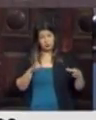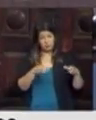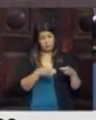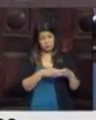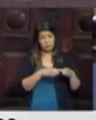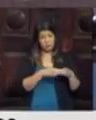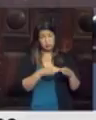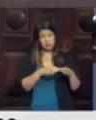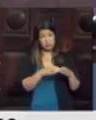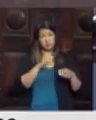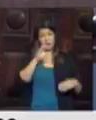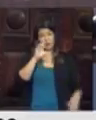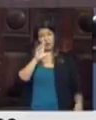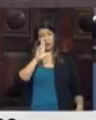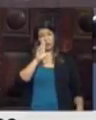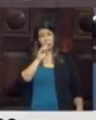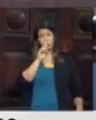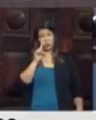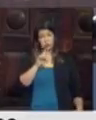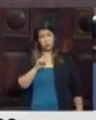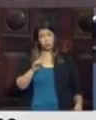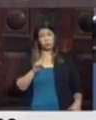Luz, ali